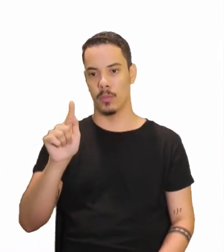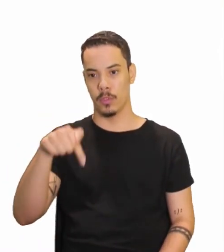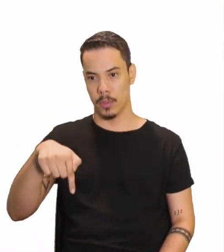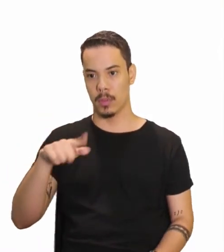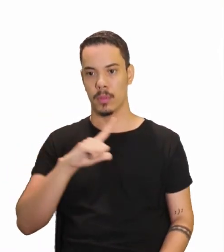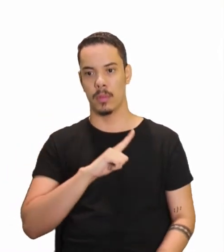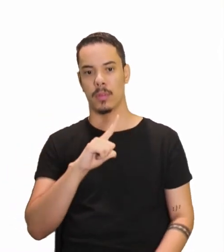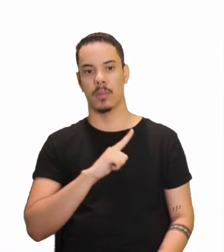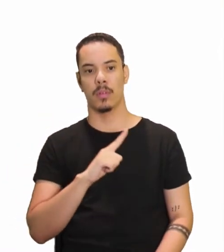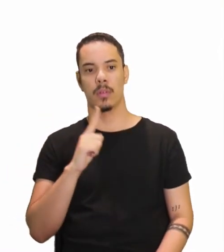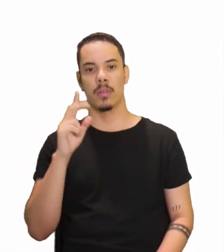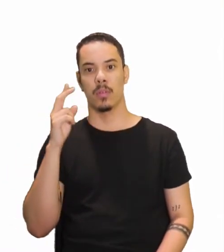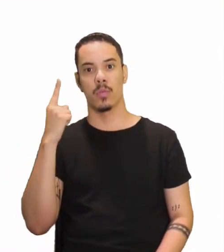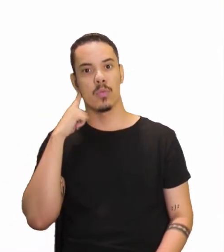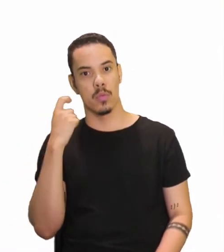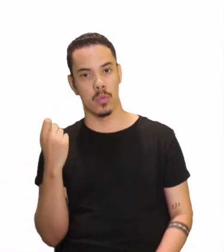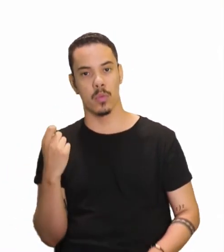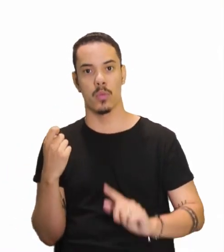e o U tem um outro.